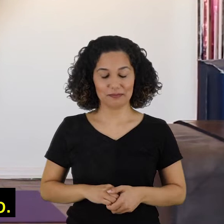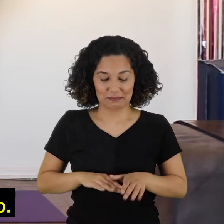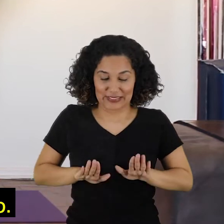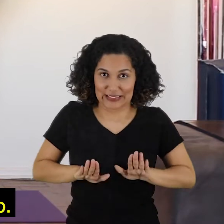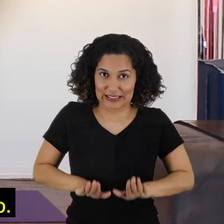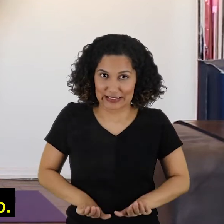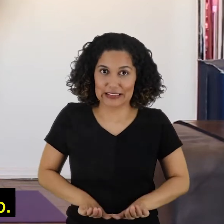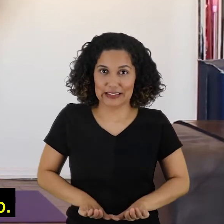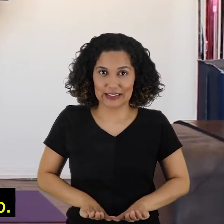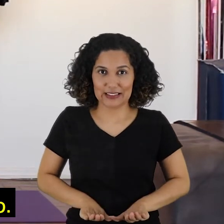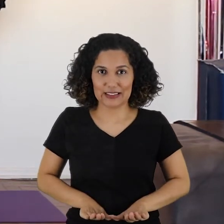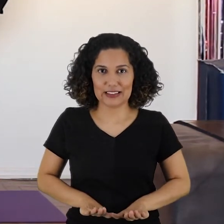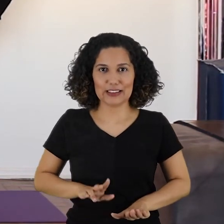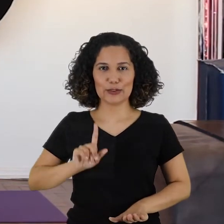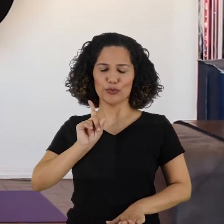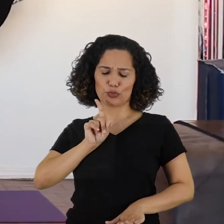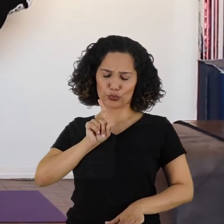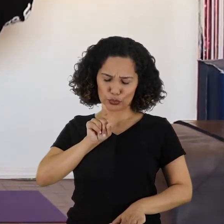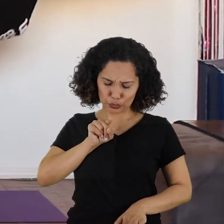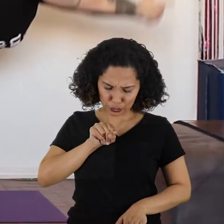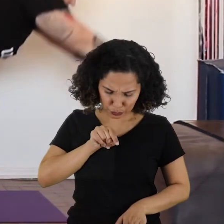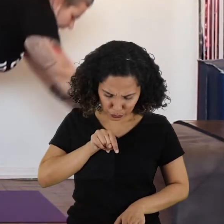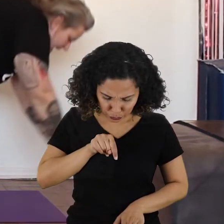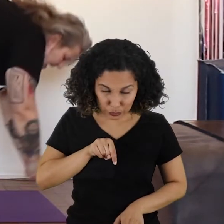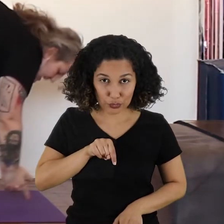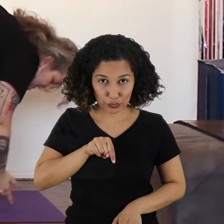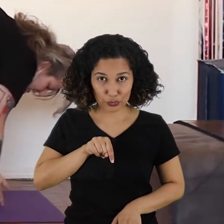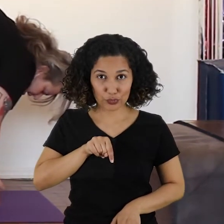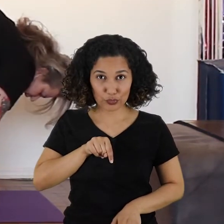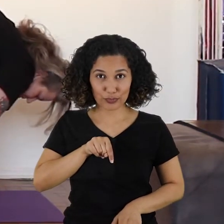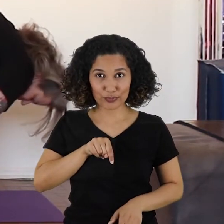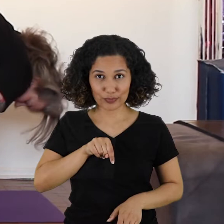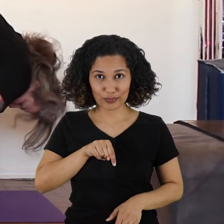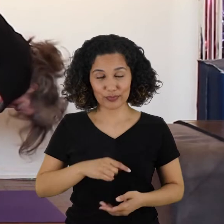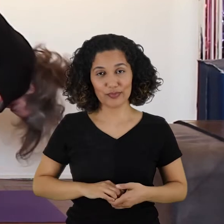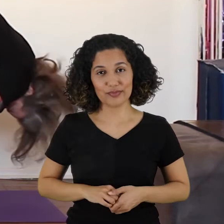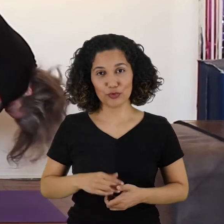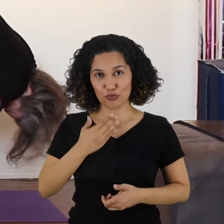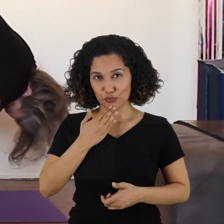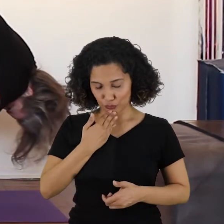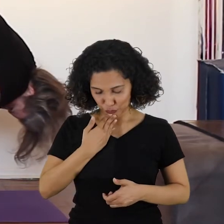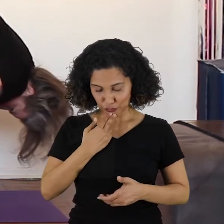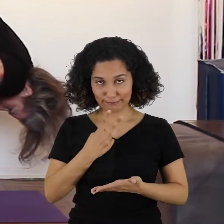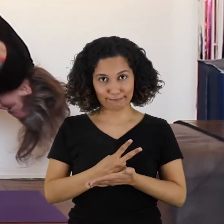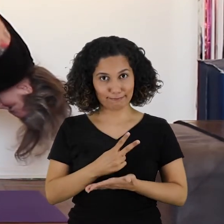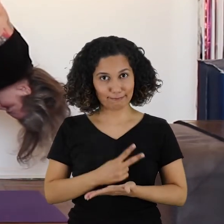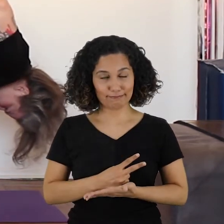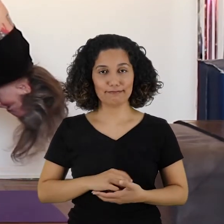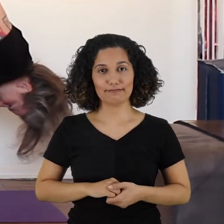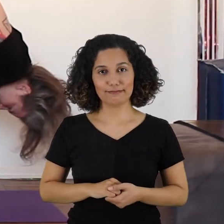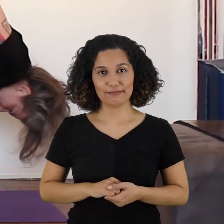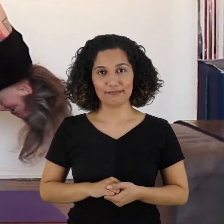Fixa os dedos dos pés no chão, começa a descer o tronco lá embaixo, coloca o queixo no